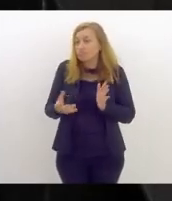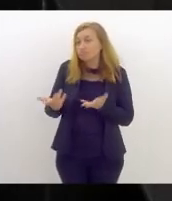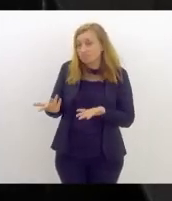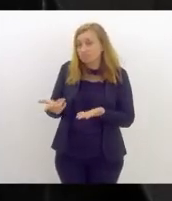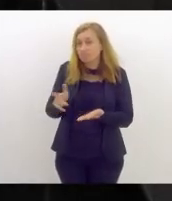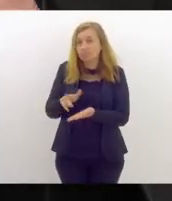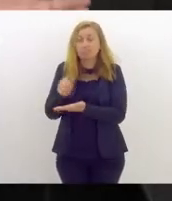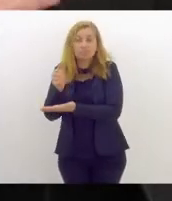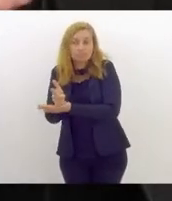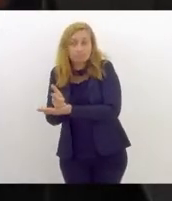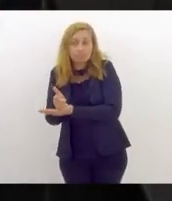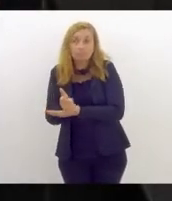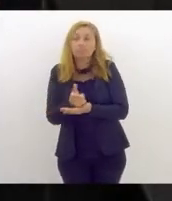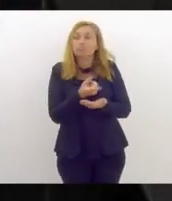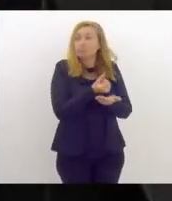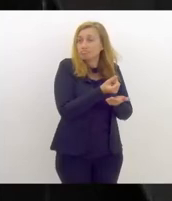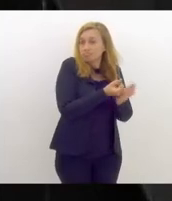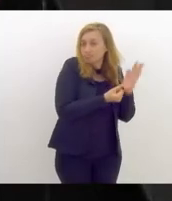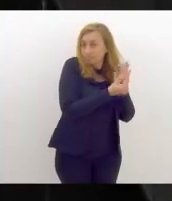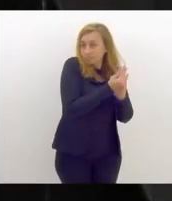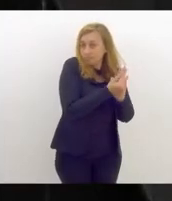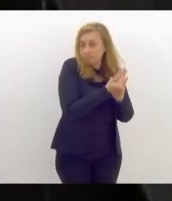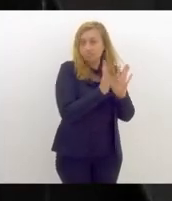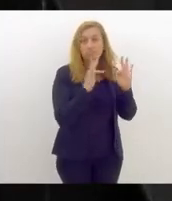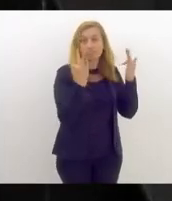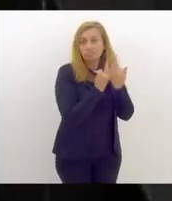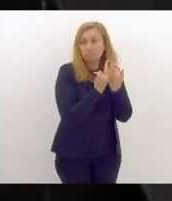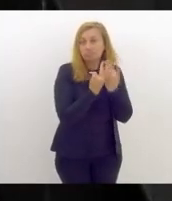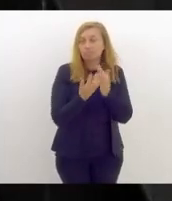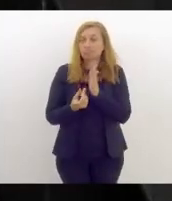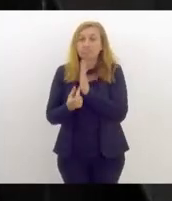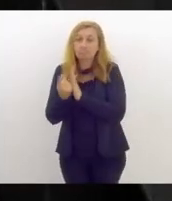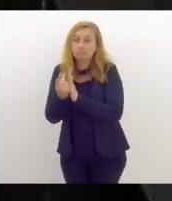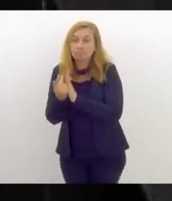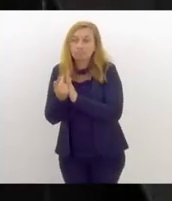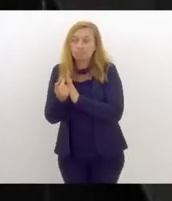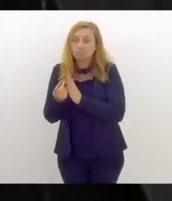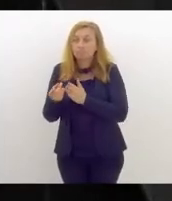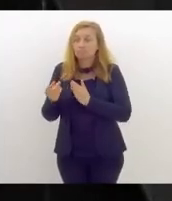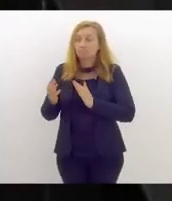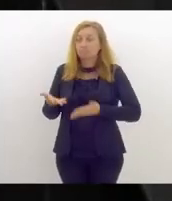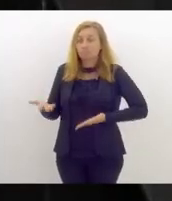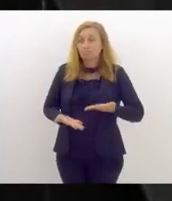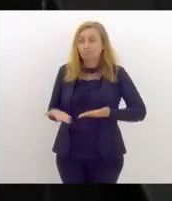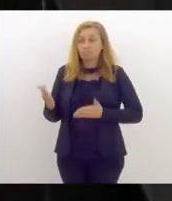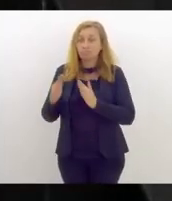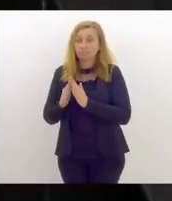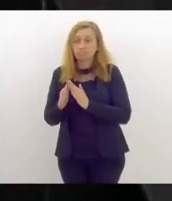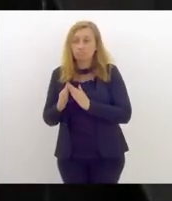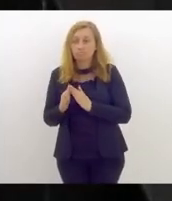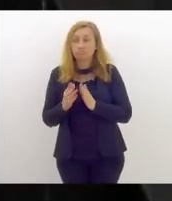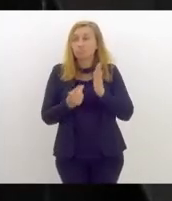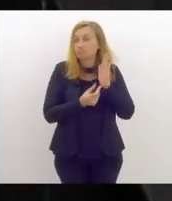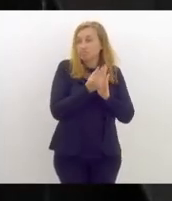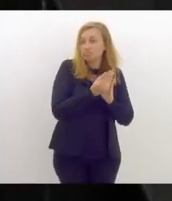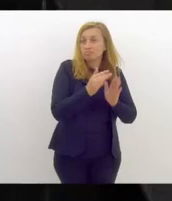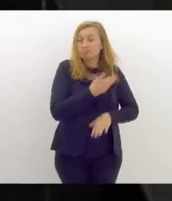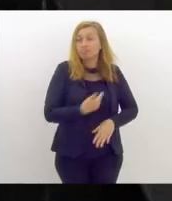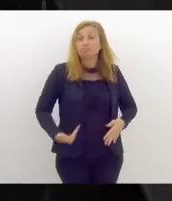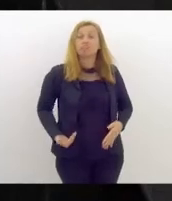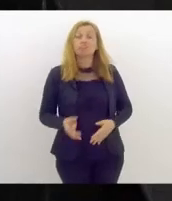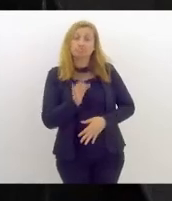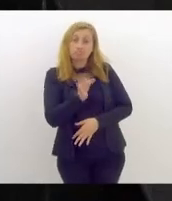tanto no orçamento familiar lançamento doméstico quanto no orçamento público mas é óbvio entretanto Entretanto